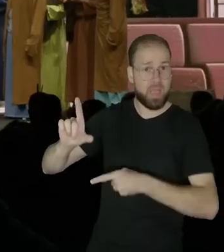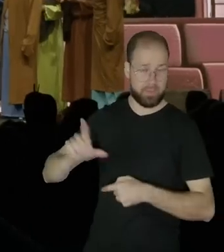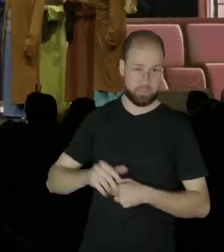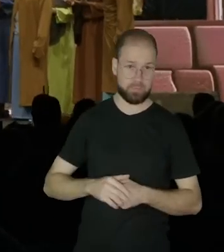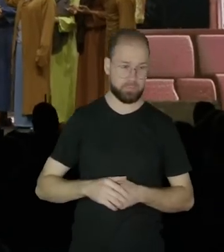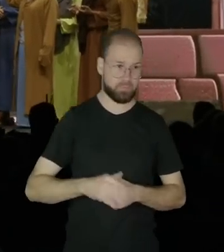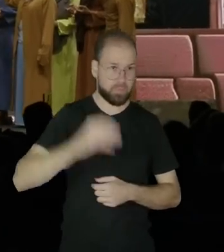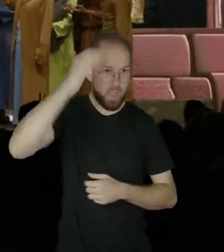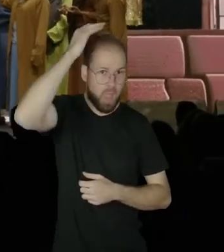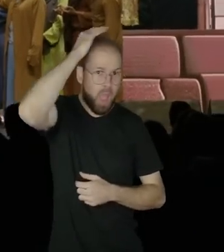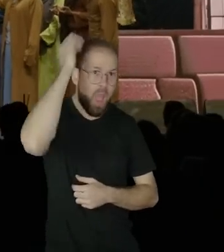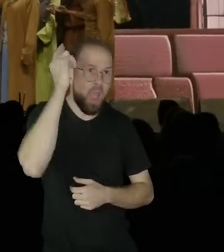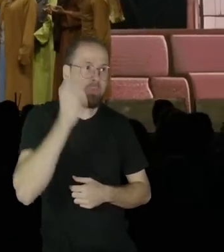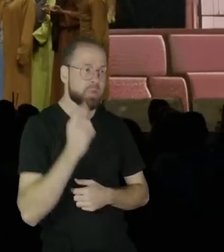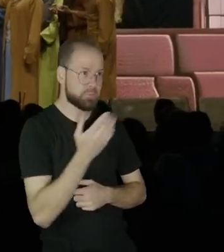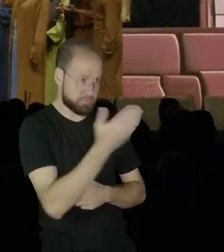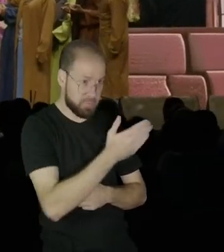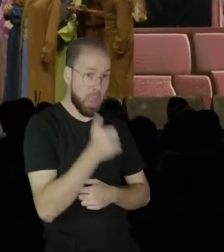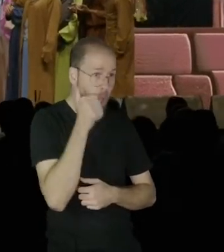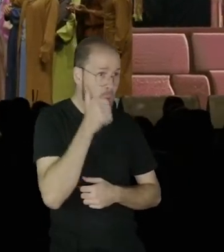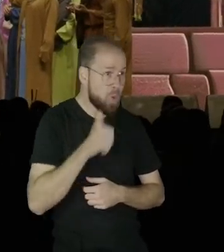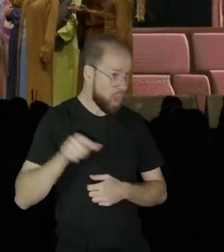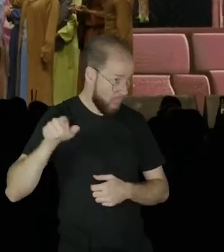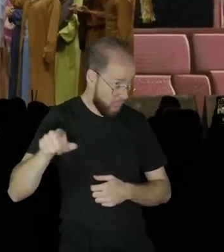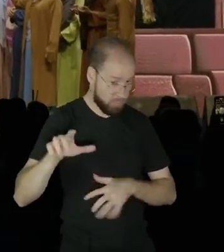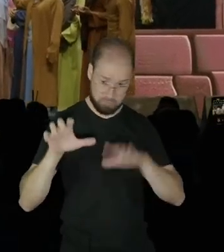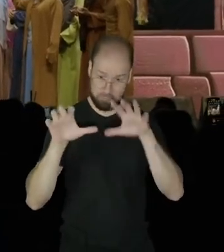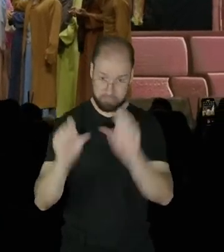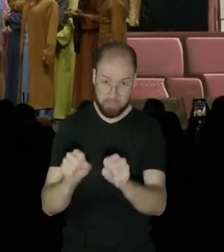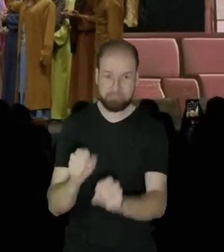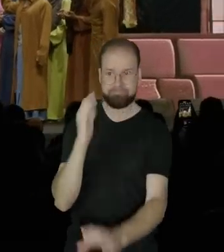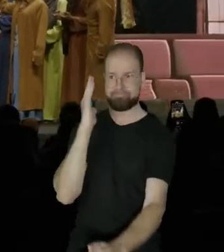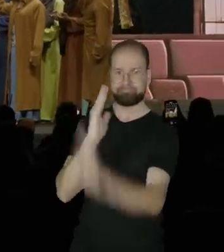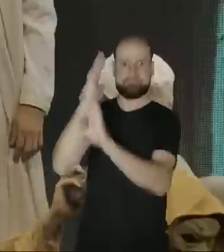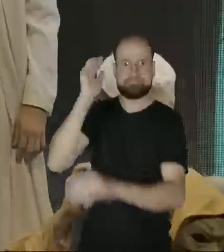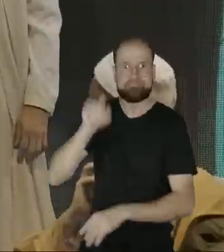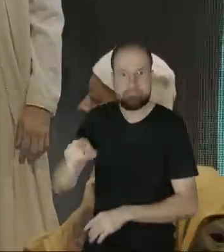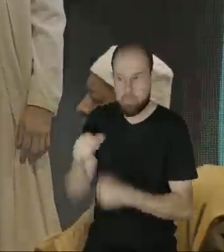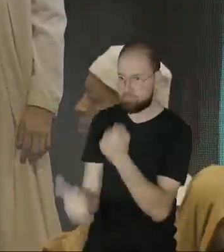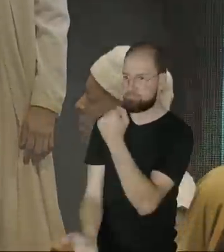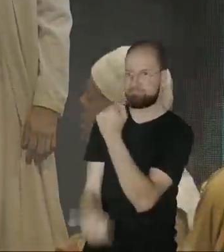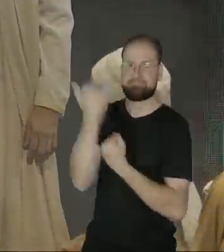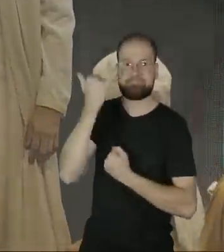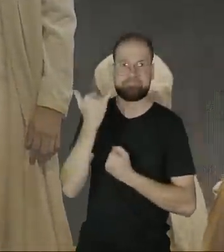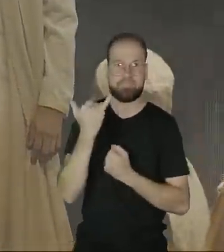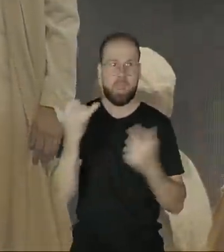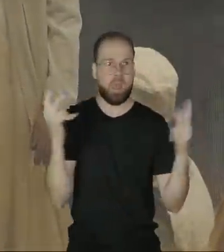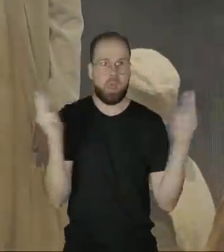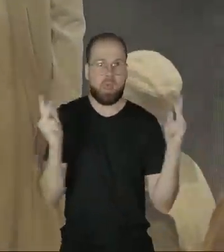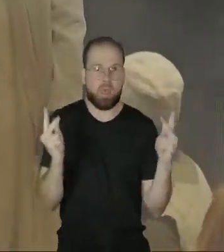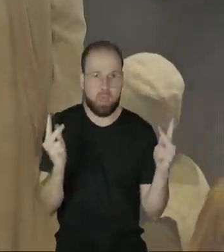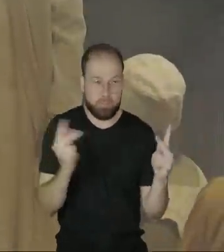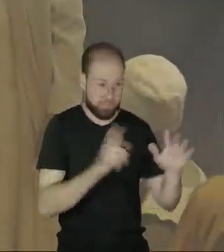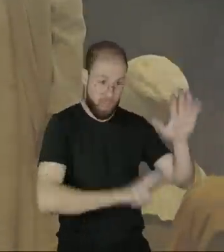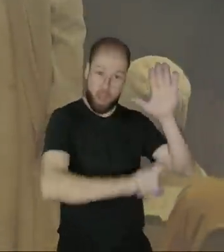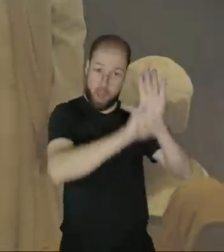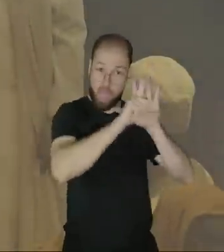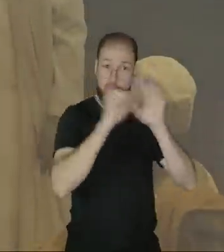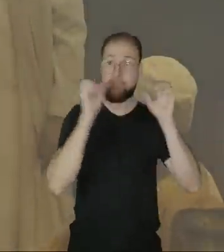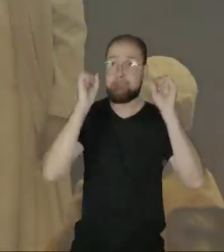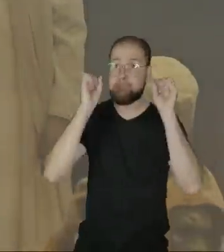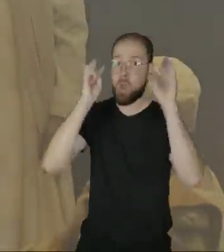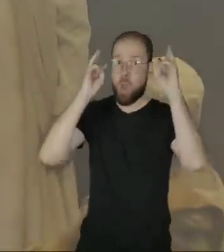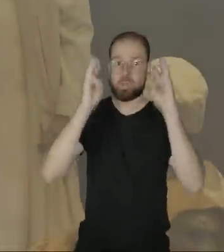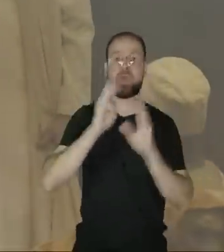foi pega em flagrante adultério. A lei que nos deixou Moisés diz que ela deve